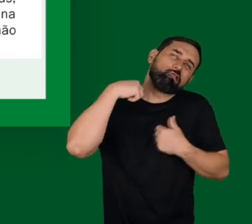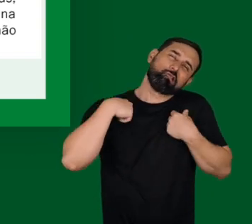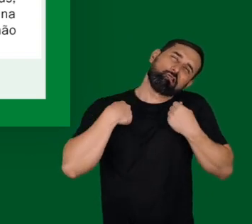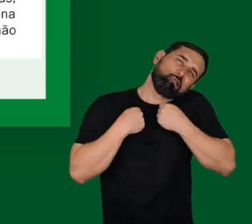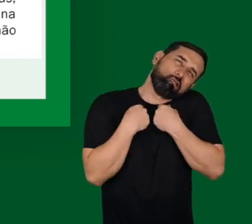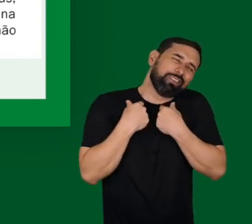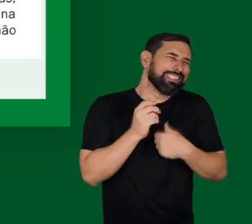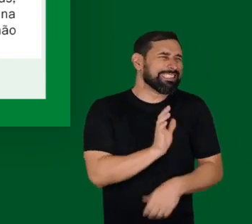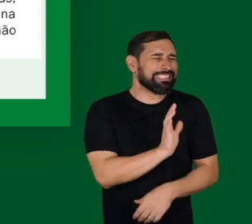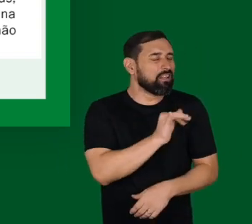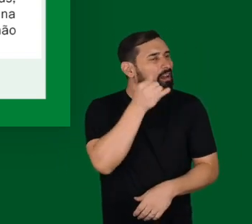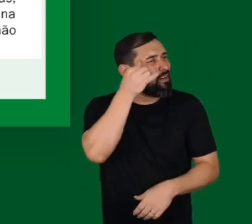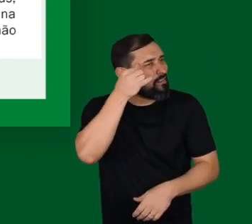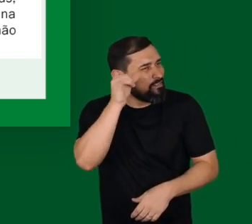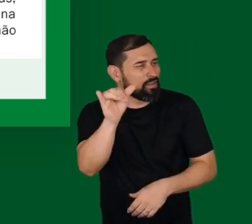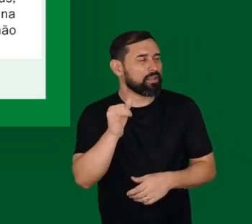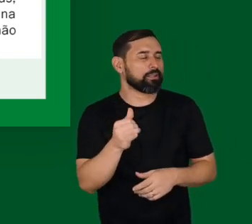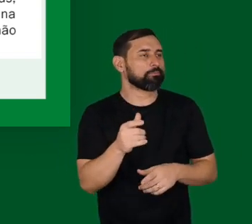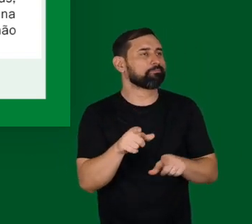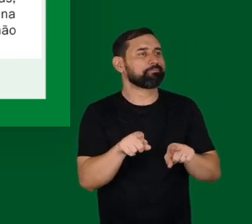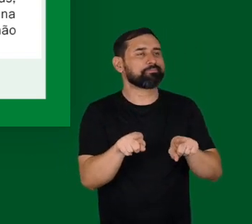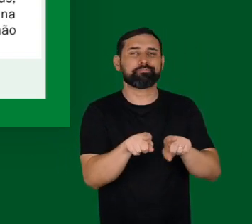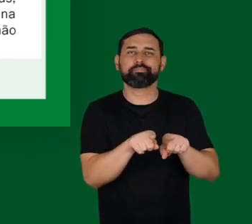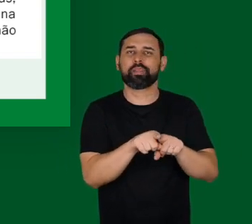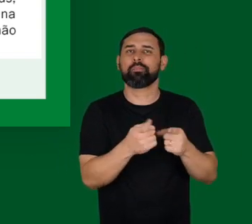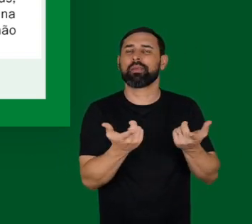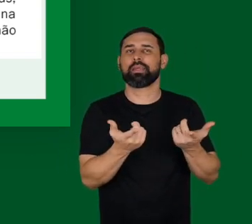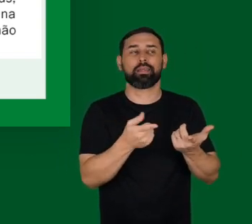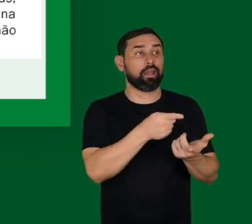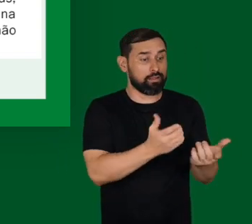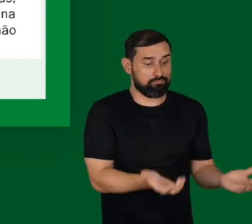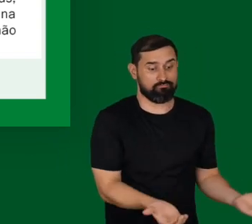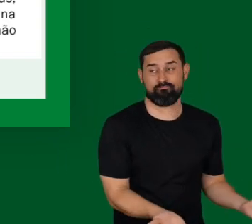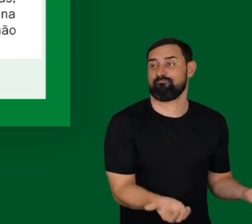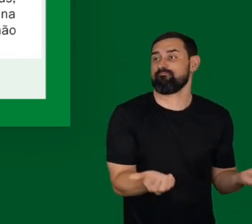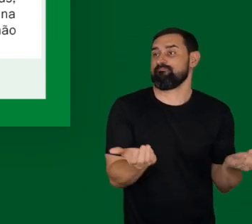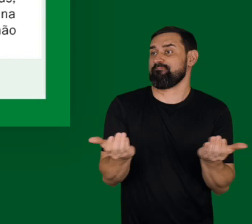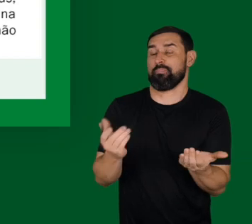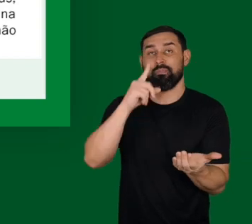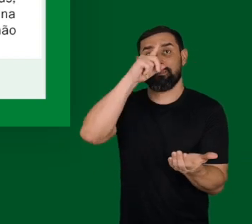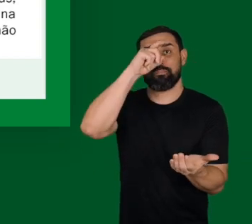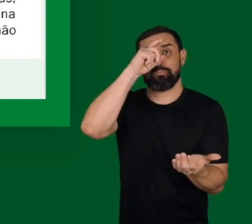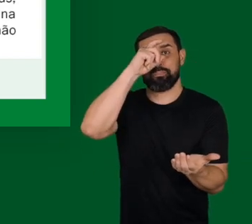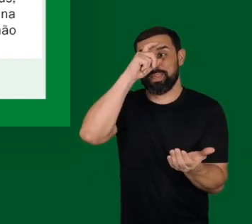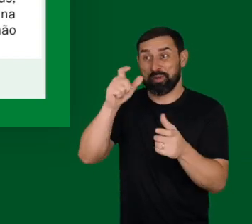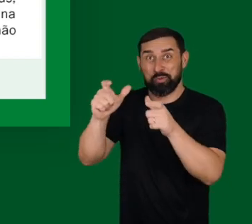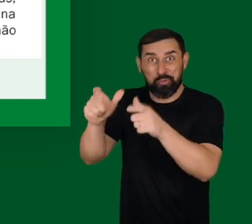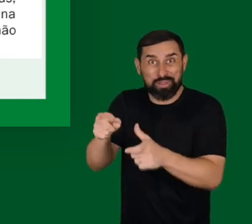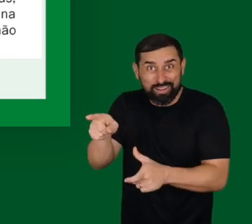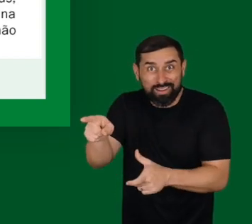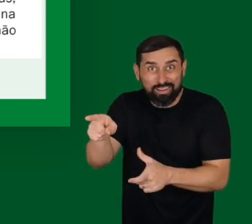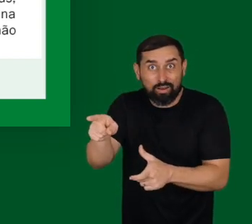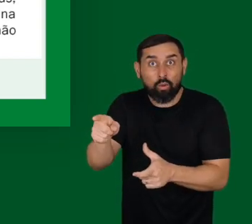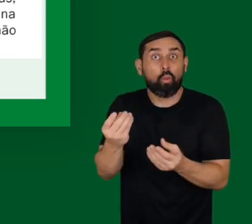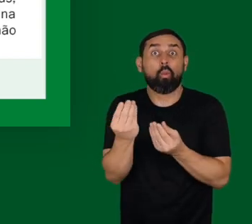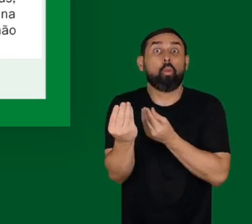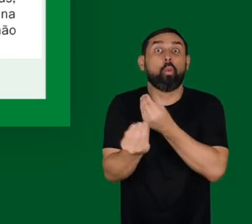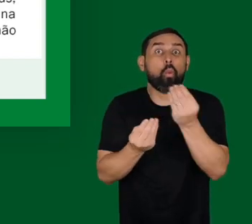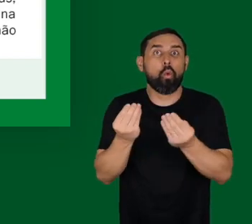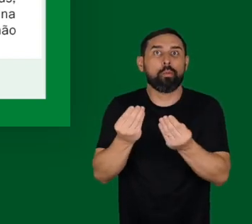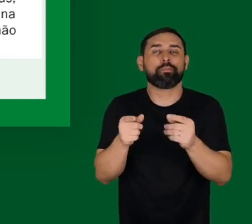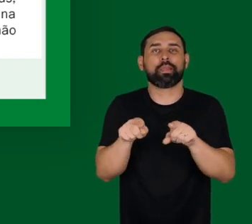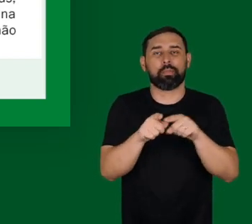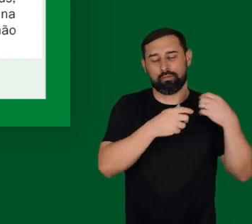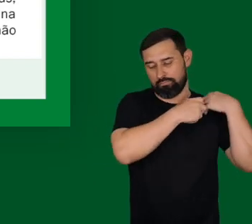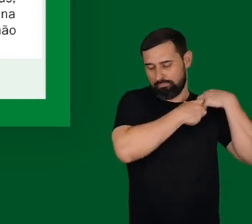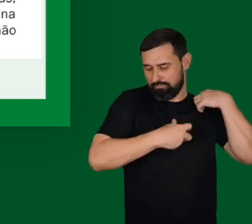esteja envolvida em roupas, cordões, até o próprio, às vezes, da forma que vai transportar a